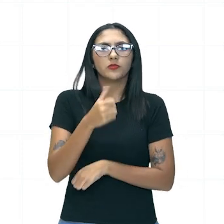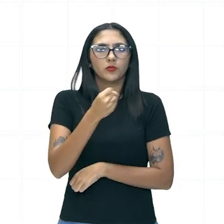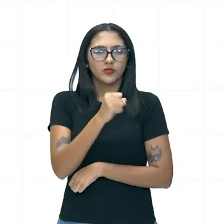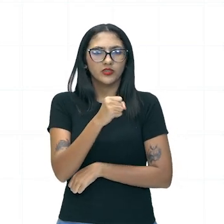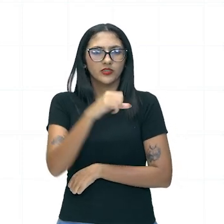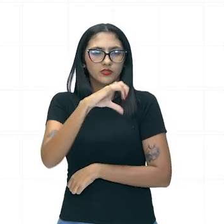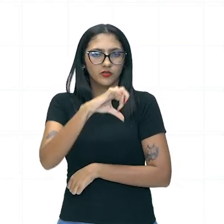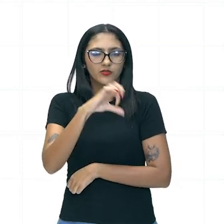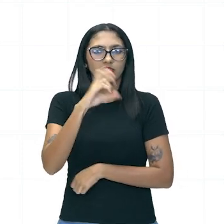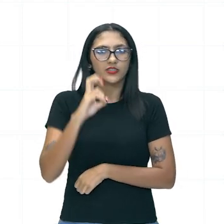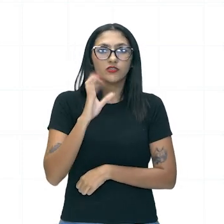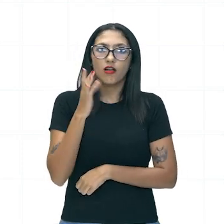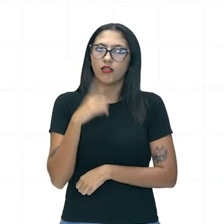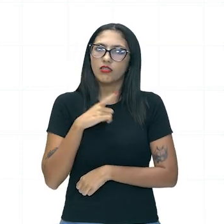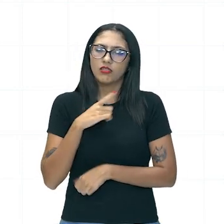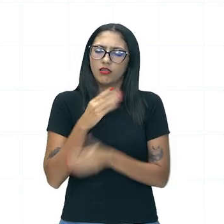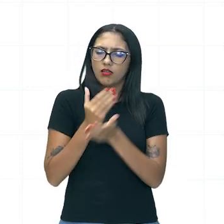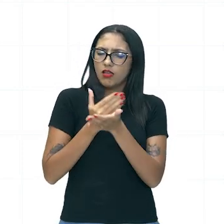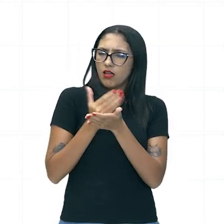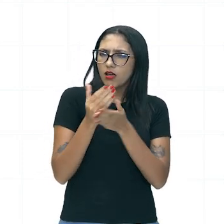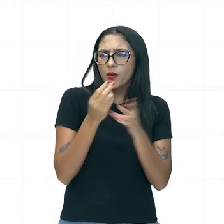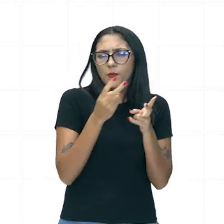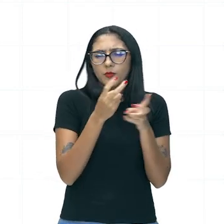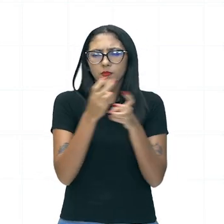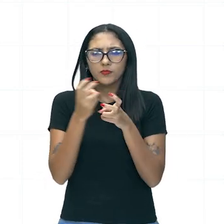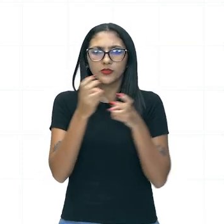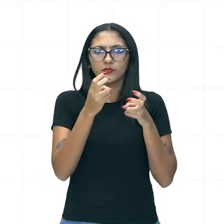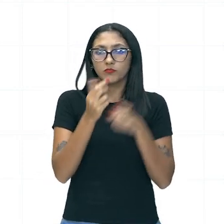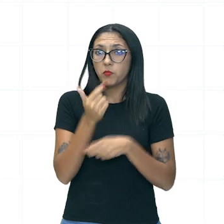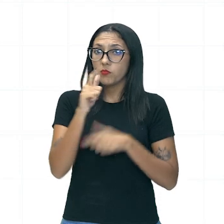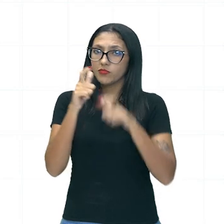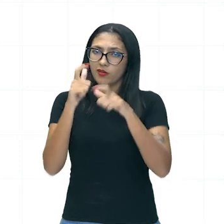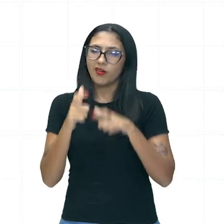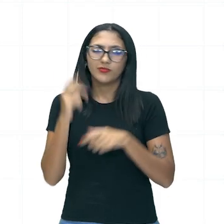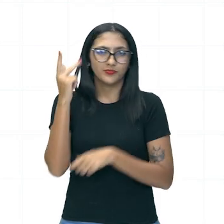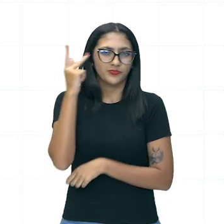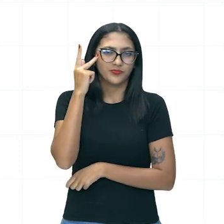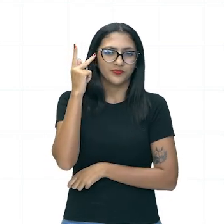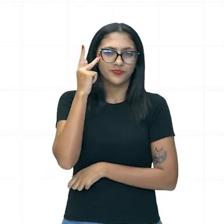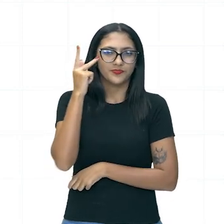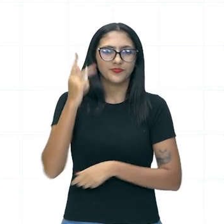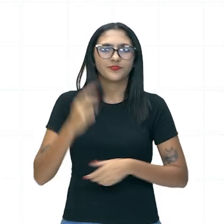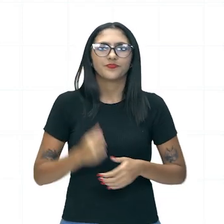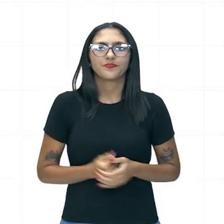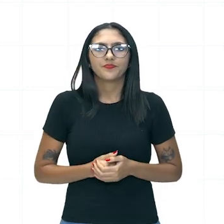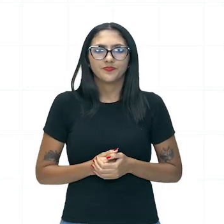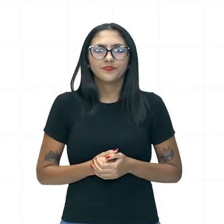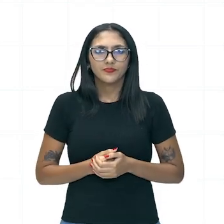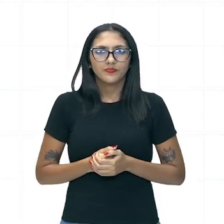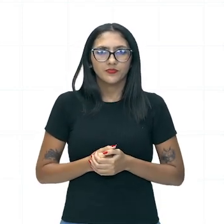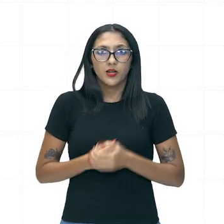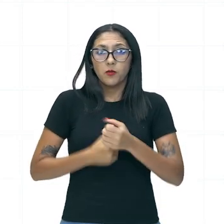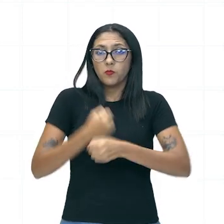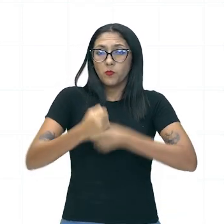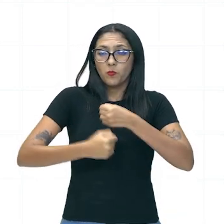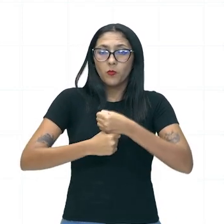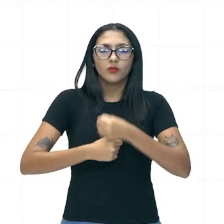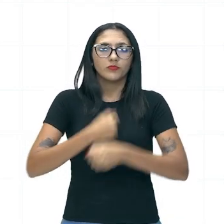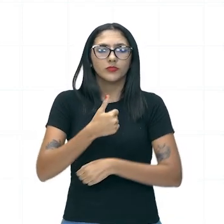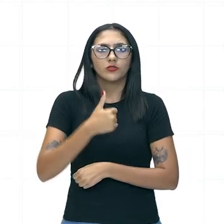1895, já começou a ser praticado em São Paulo. Em 1925, o rugby começou a ser